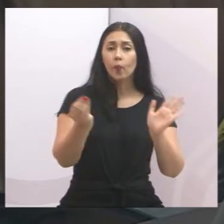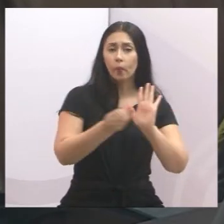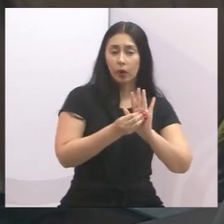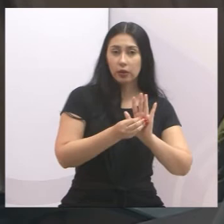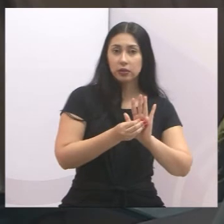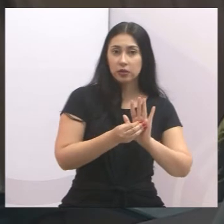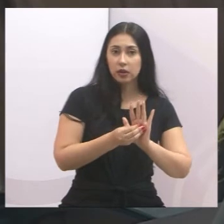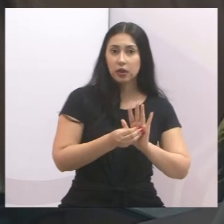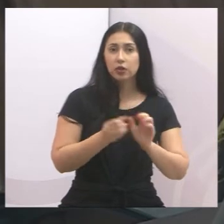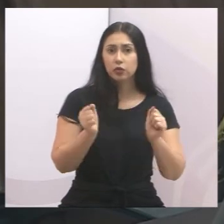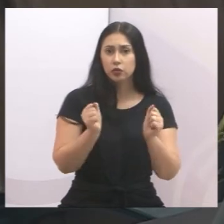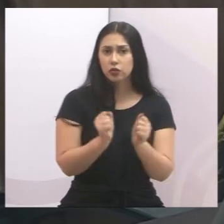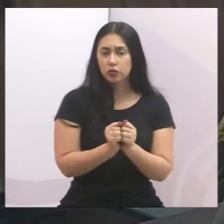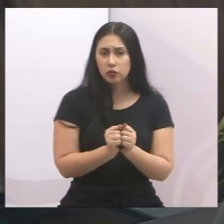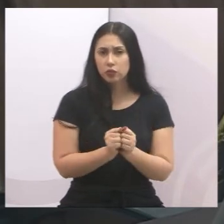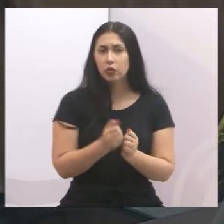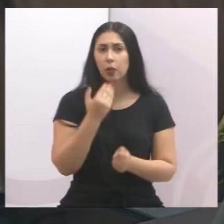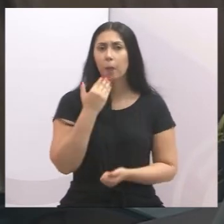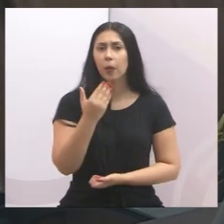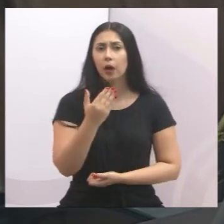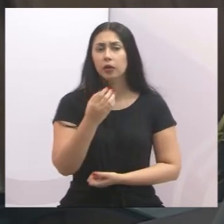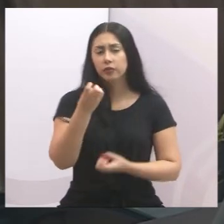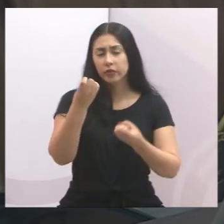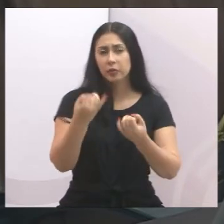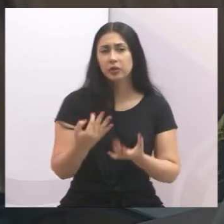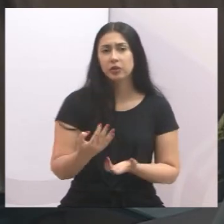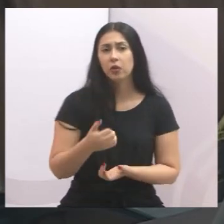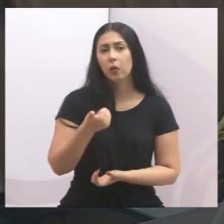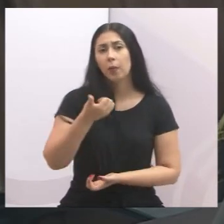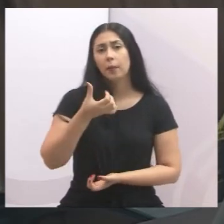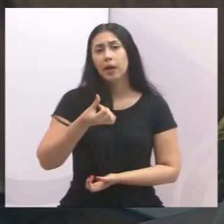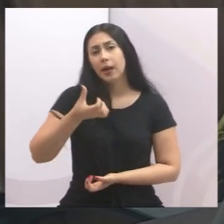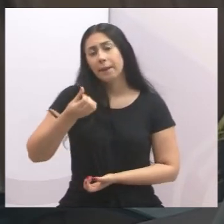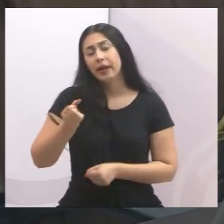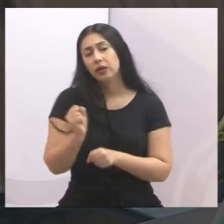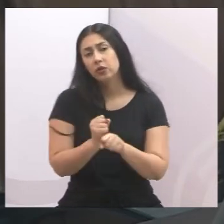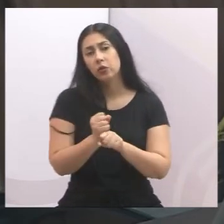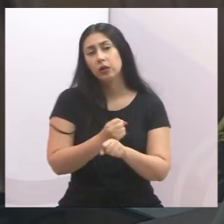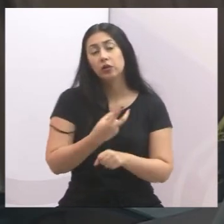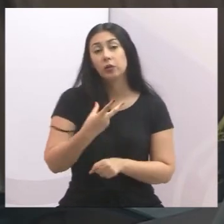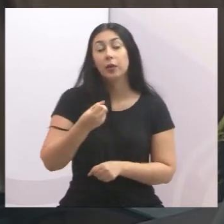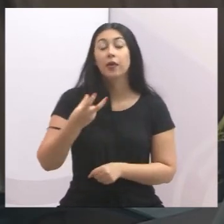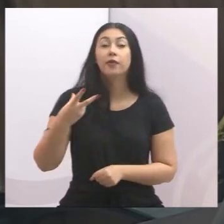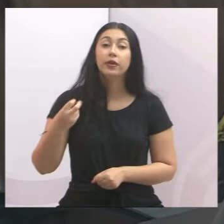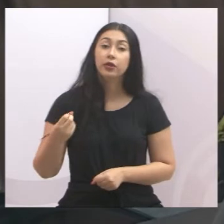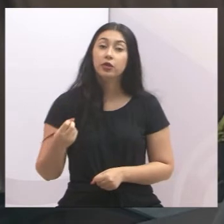informação 166/2020, cada coisa tem que ser melhorada lá.